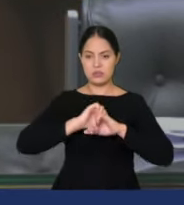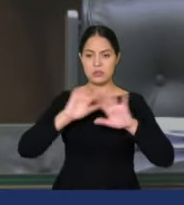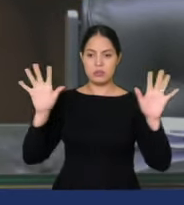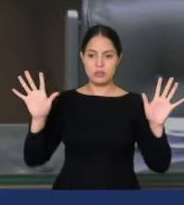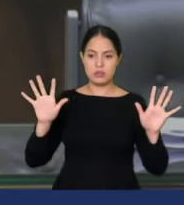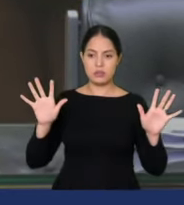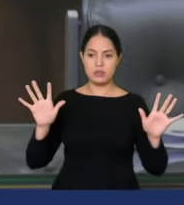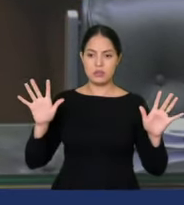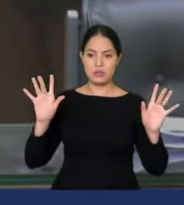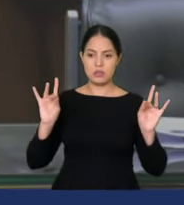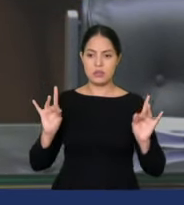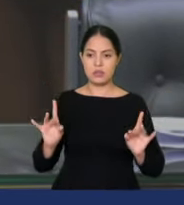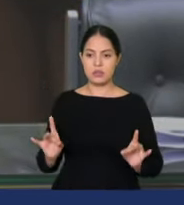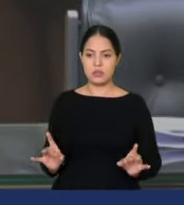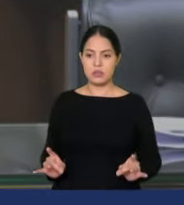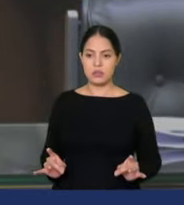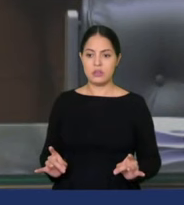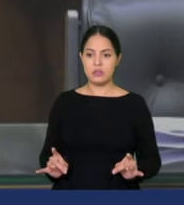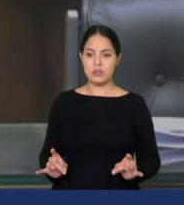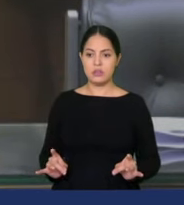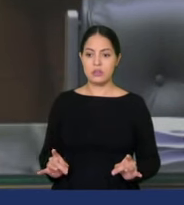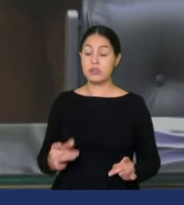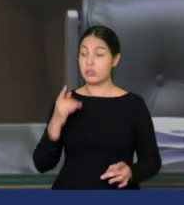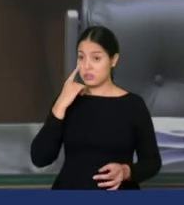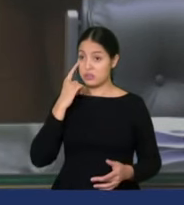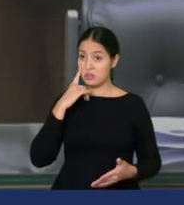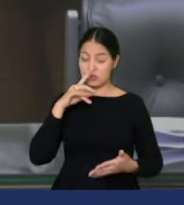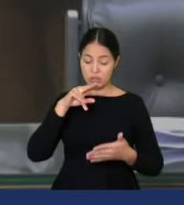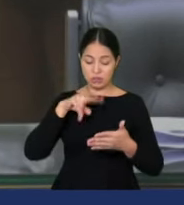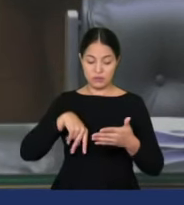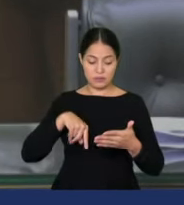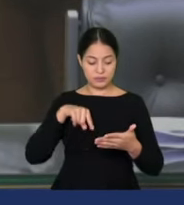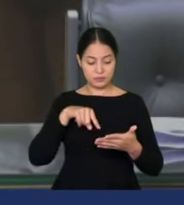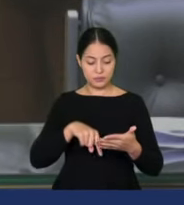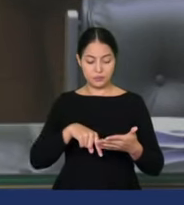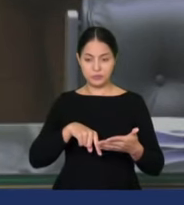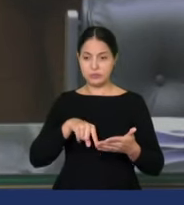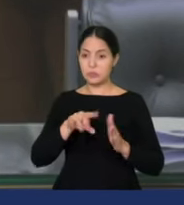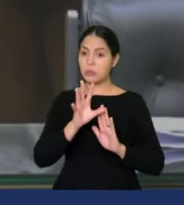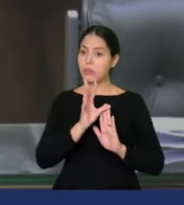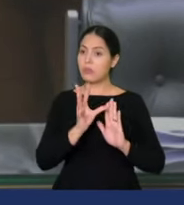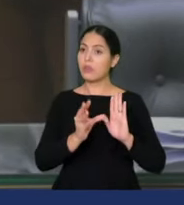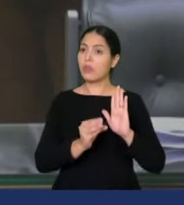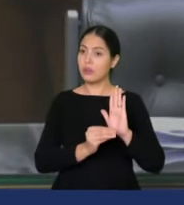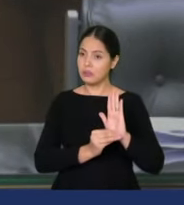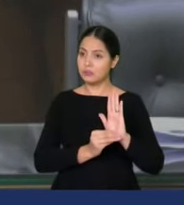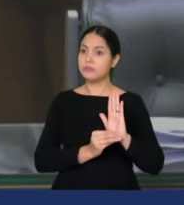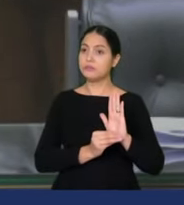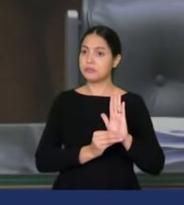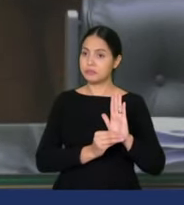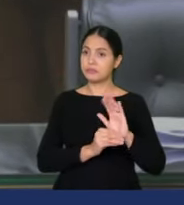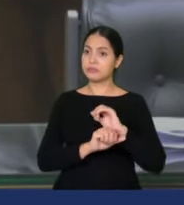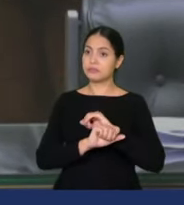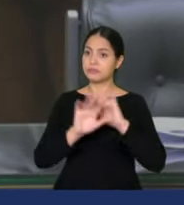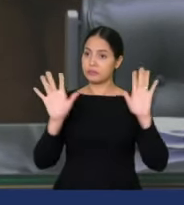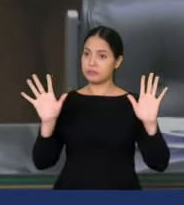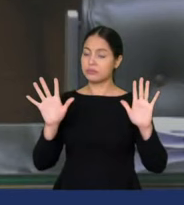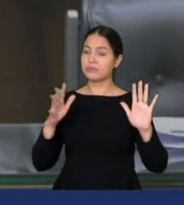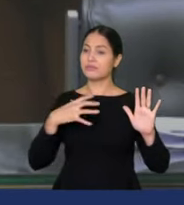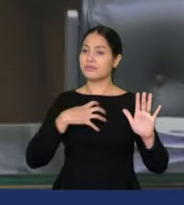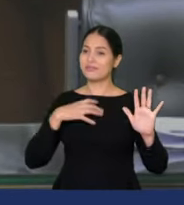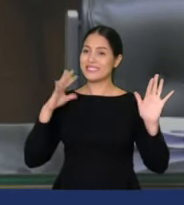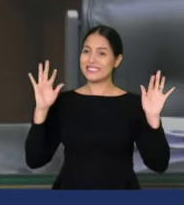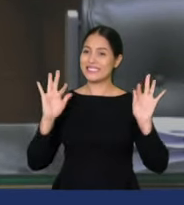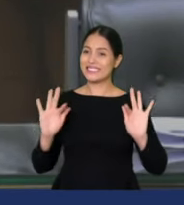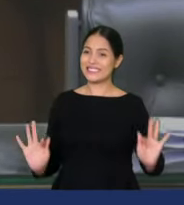aqui feliz com o resultado já aqui desses conteúdos que estão sendo trazidos para essa casa.